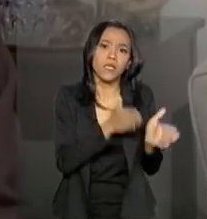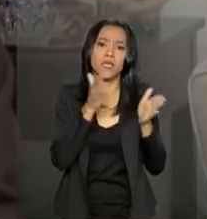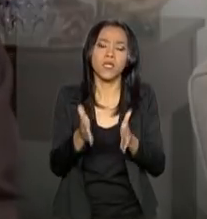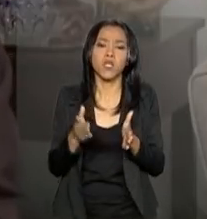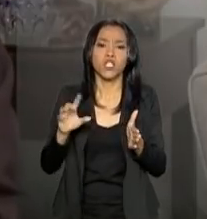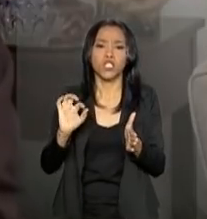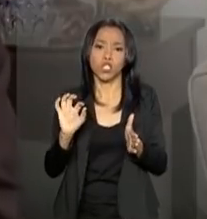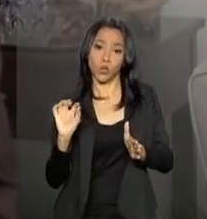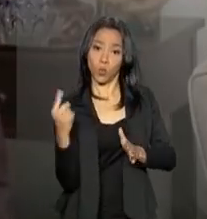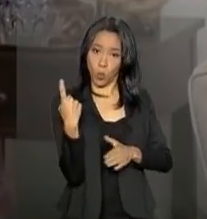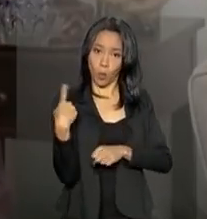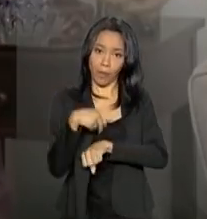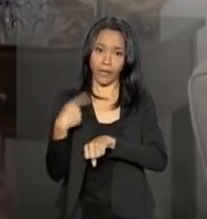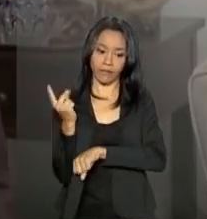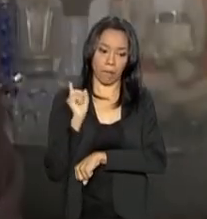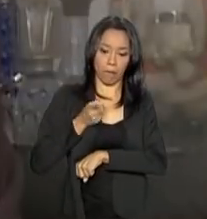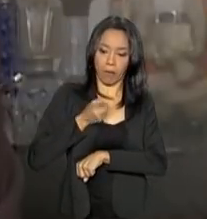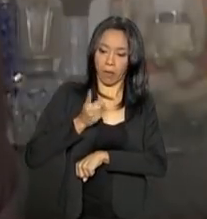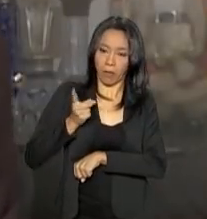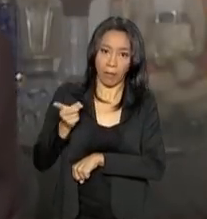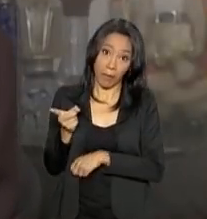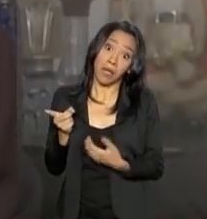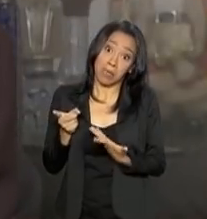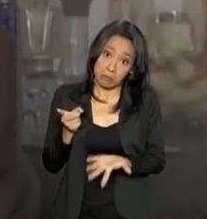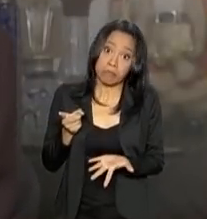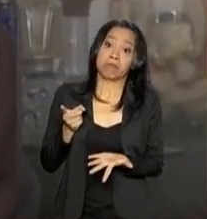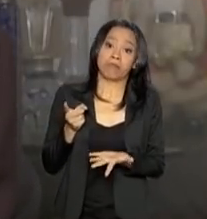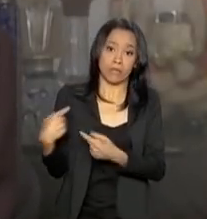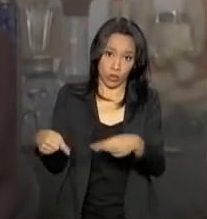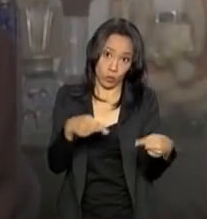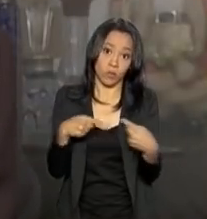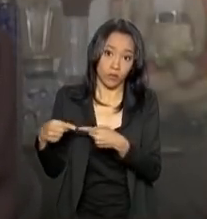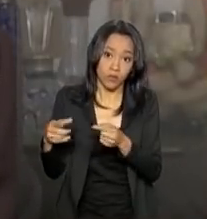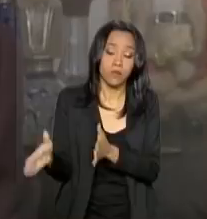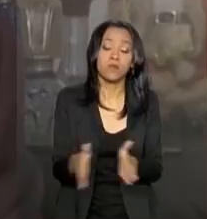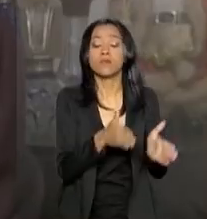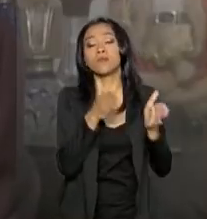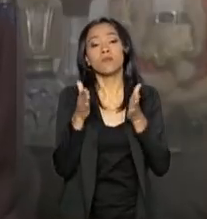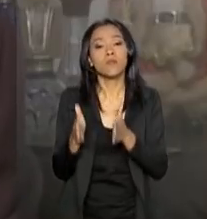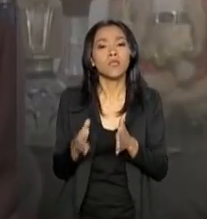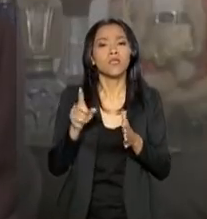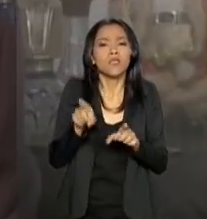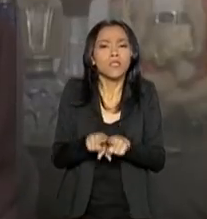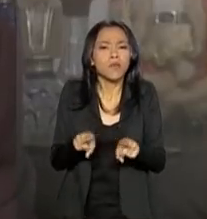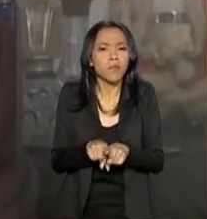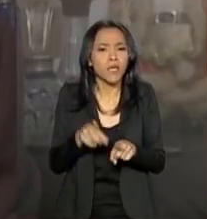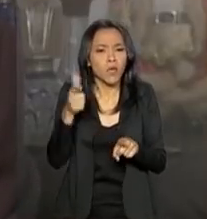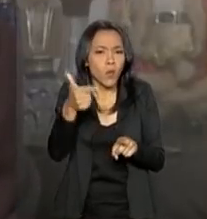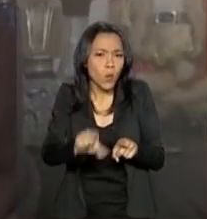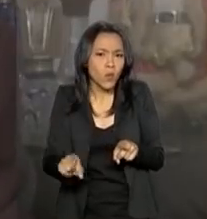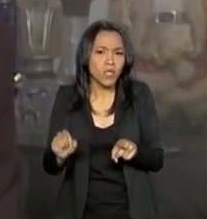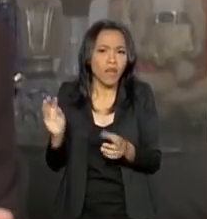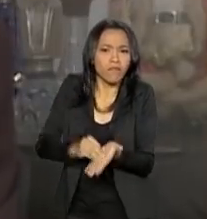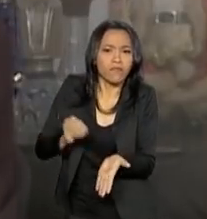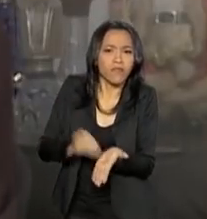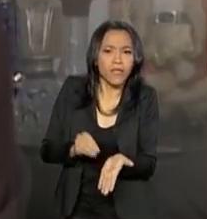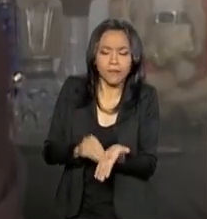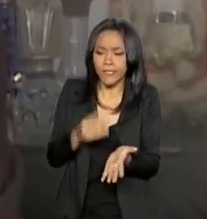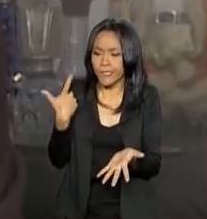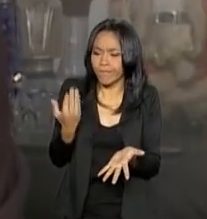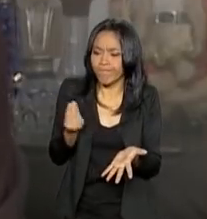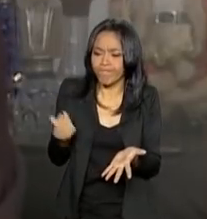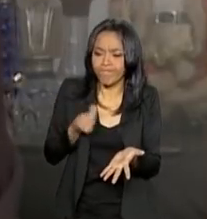protecionismo com os Estados Unidos e alguma alguma digamos assim algum encolhimento no desenvolvimento no no crescimento